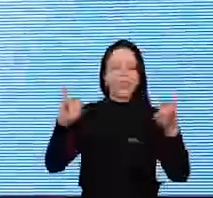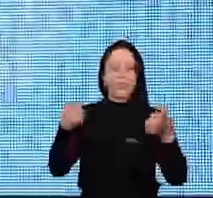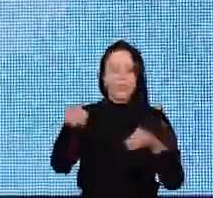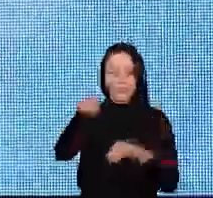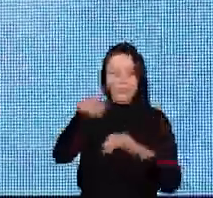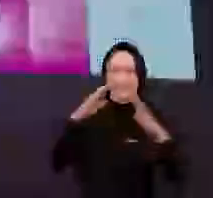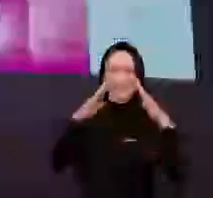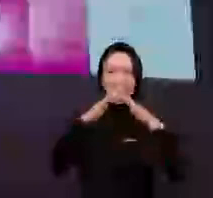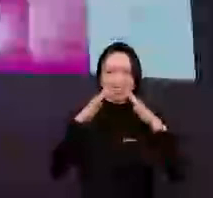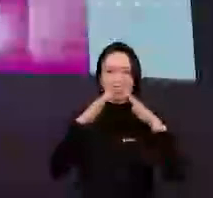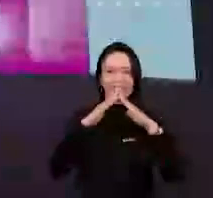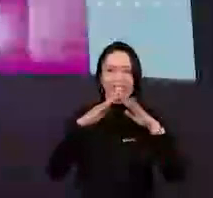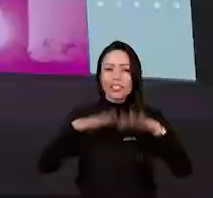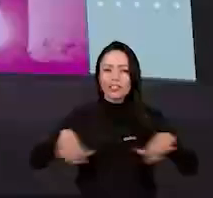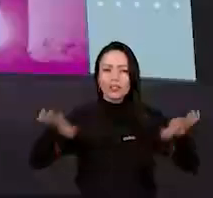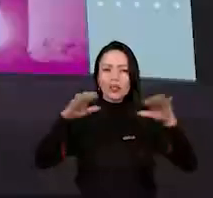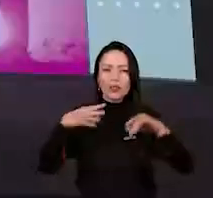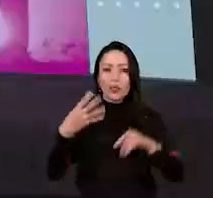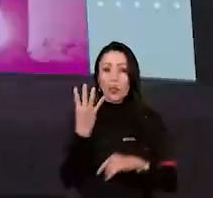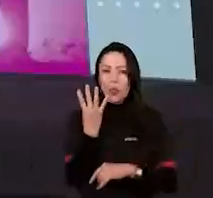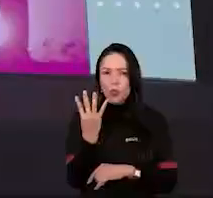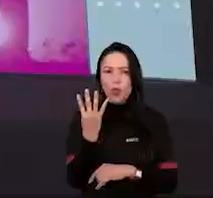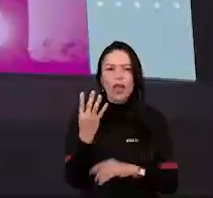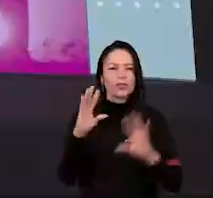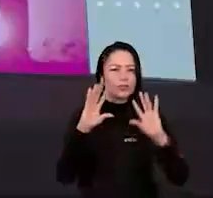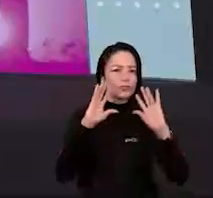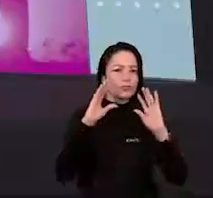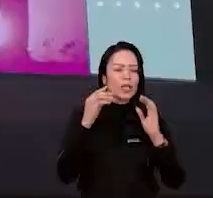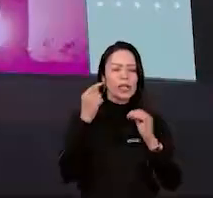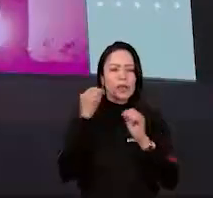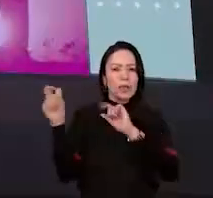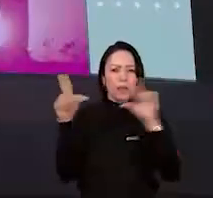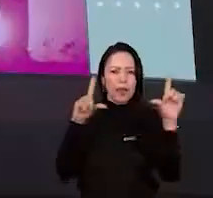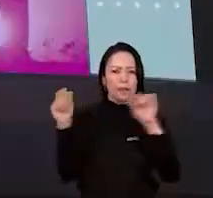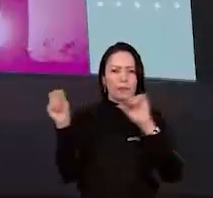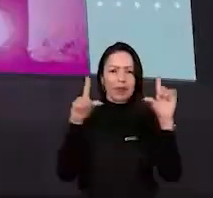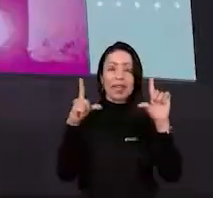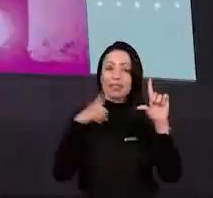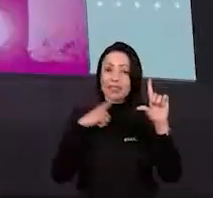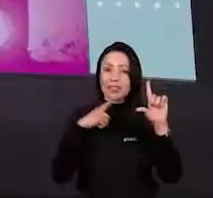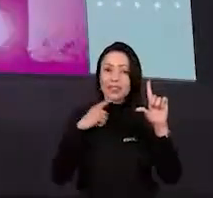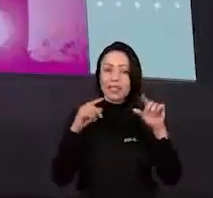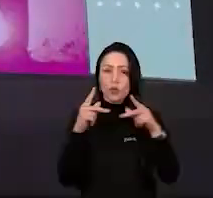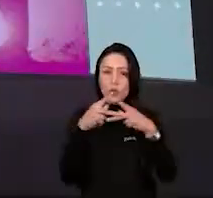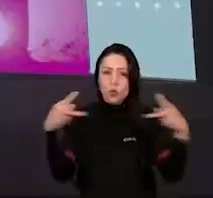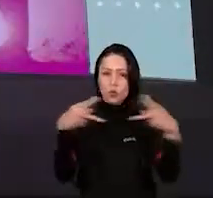em casa. Os nossos 4 eventos, eles ficarão disponíveis no mesmo